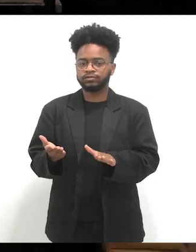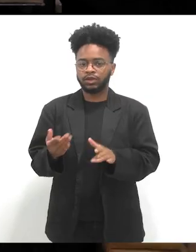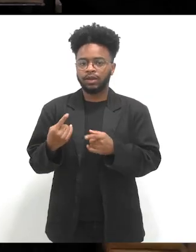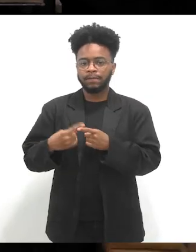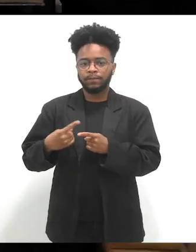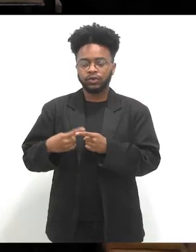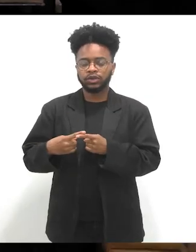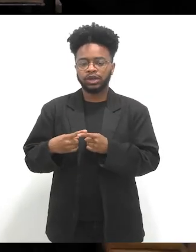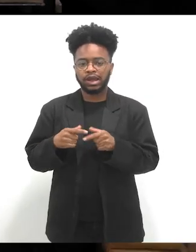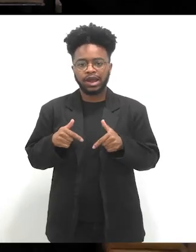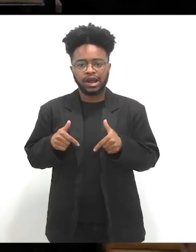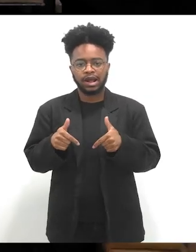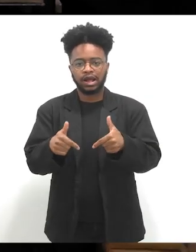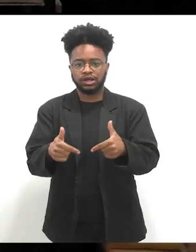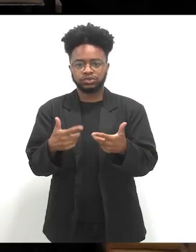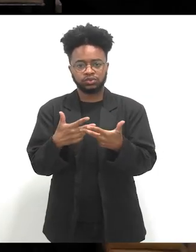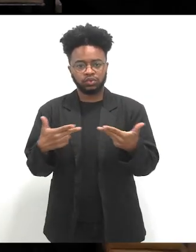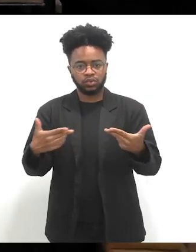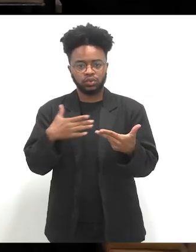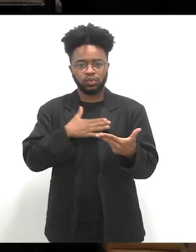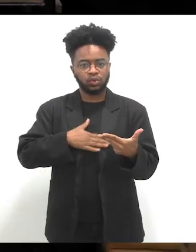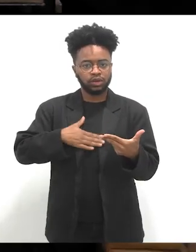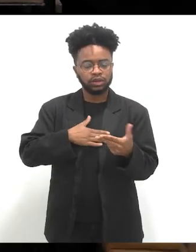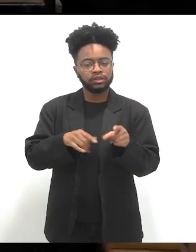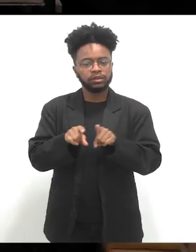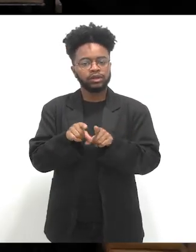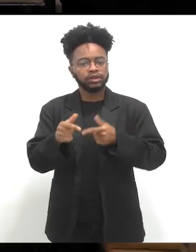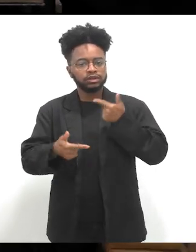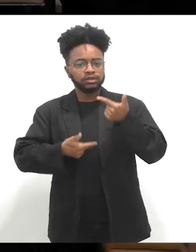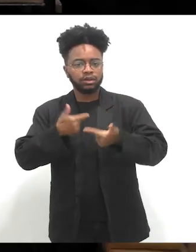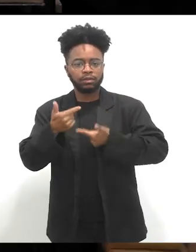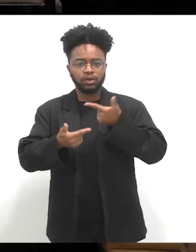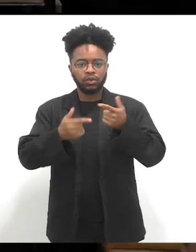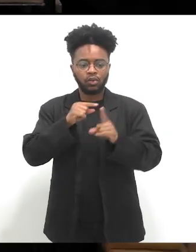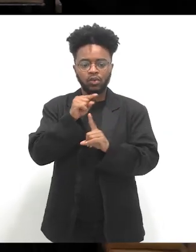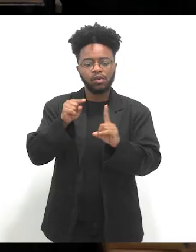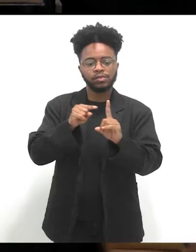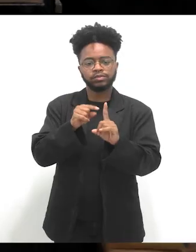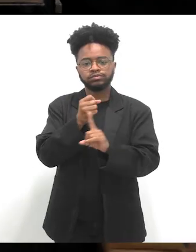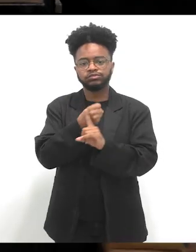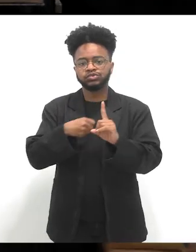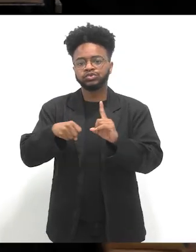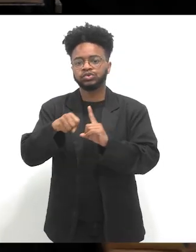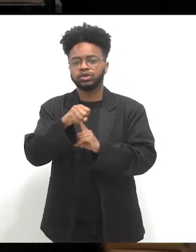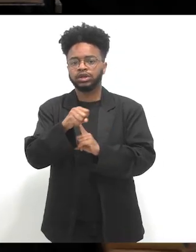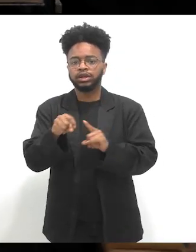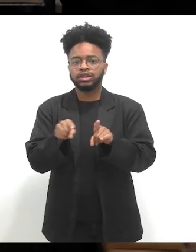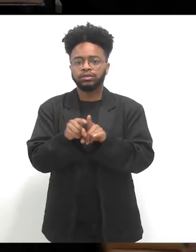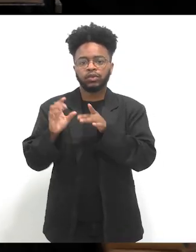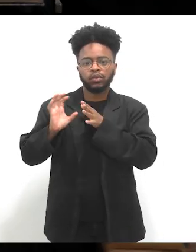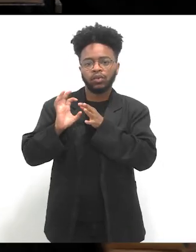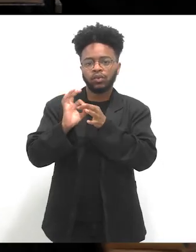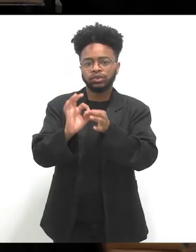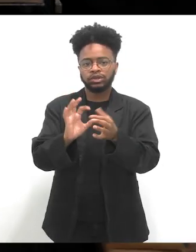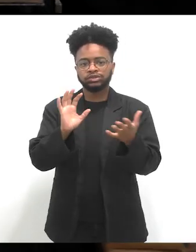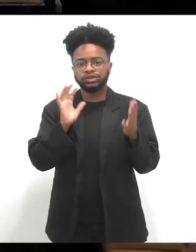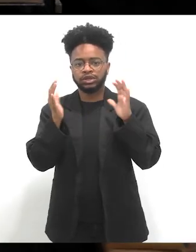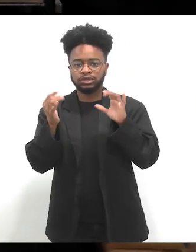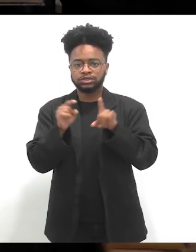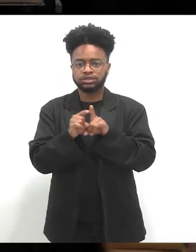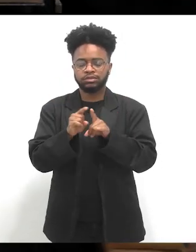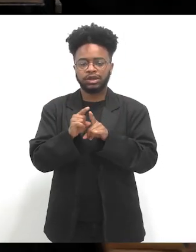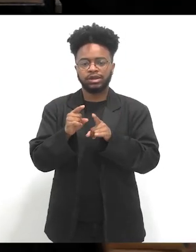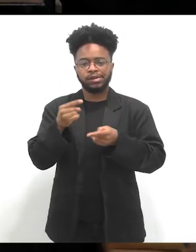vidas fazendo aquilo que gostavam e trabalhando em prol de uma sociedade em contextos de crise